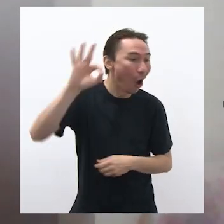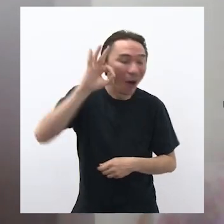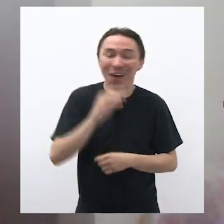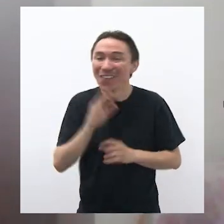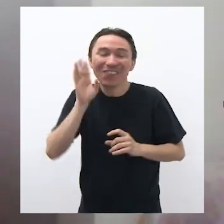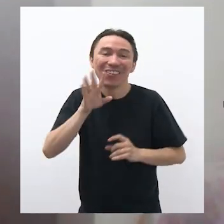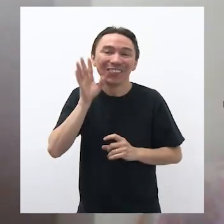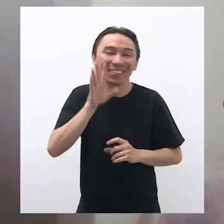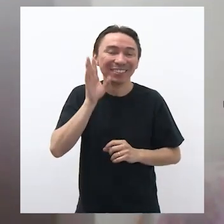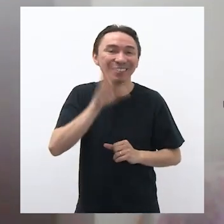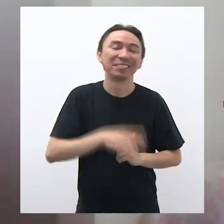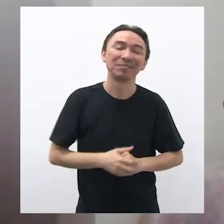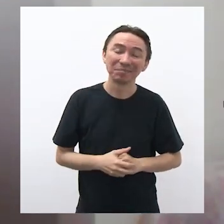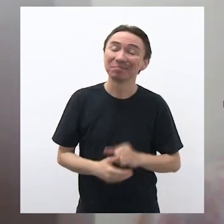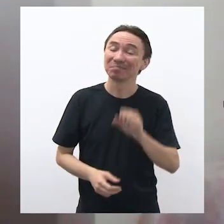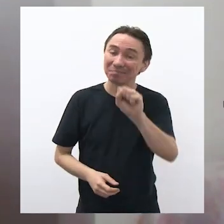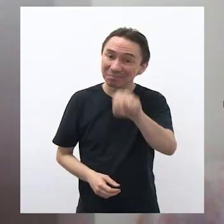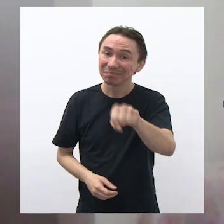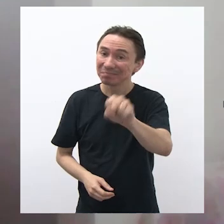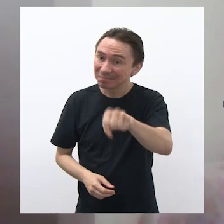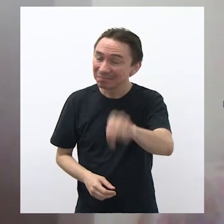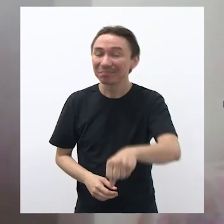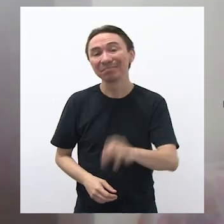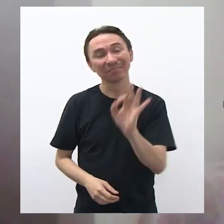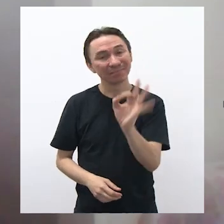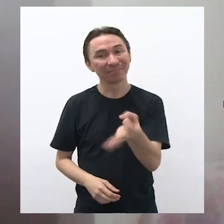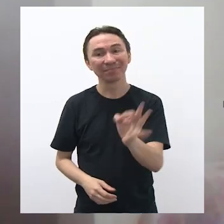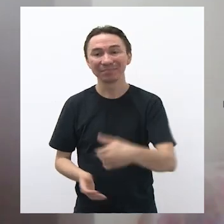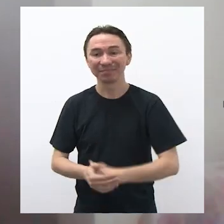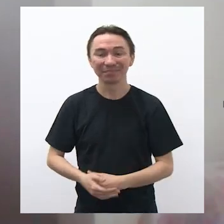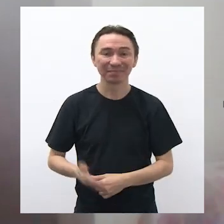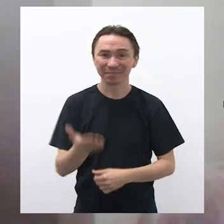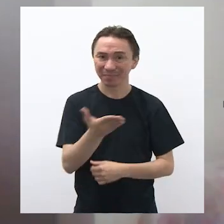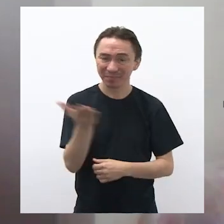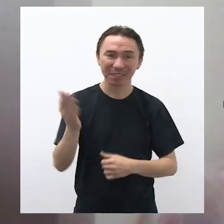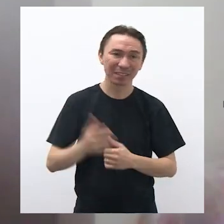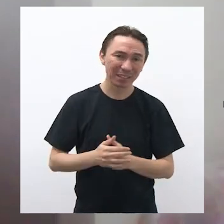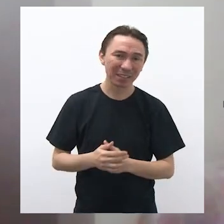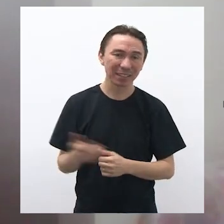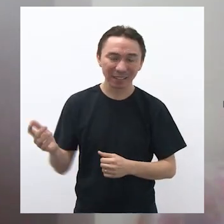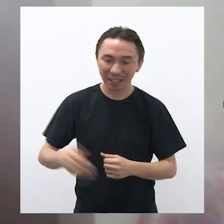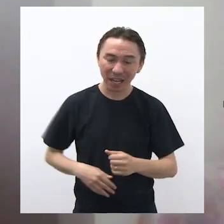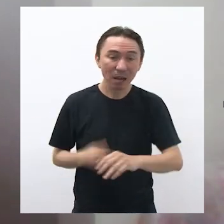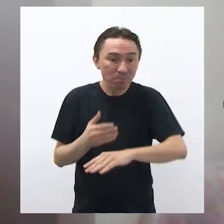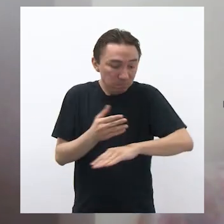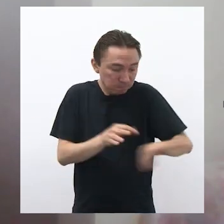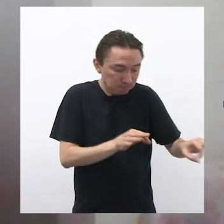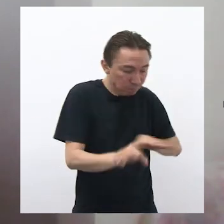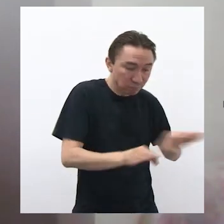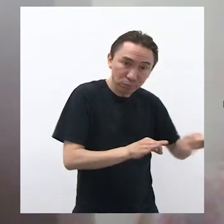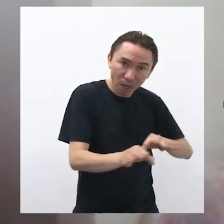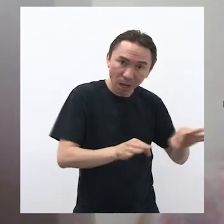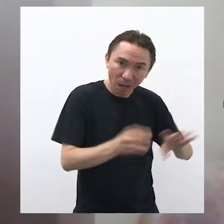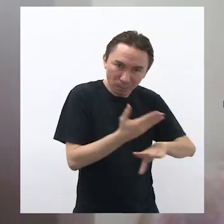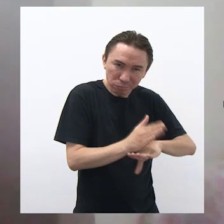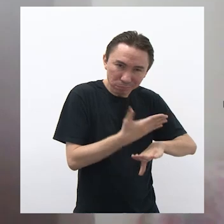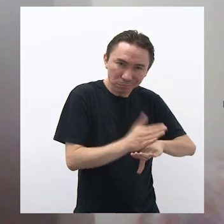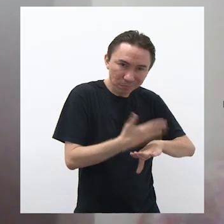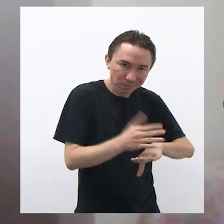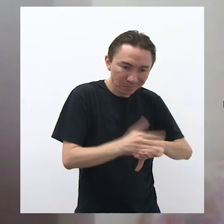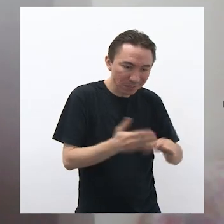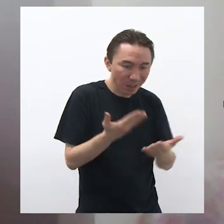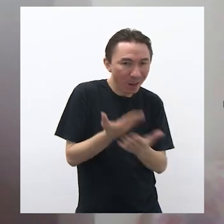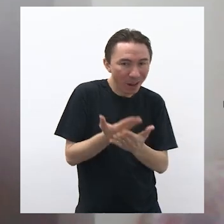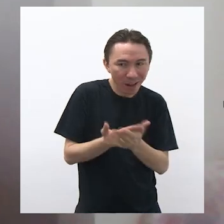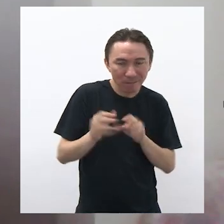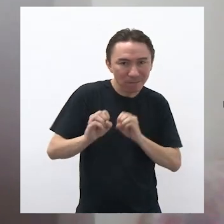é isso, professora, esse exercício de preparar suas aulas, né, com o olhar, com essa intencionalidade que faz